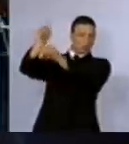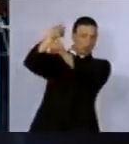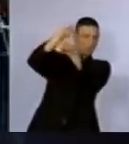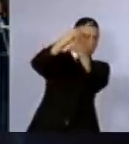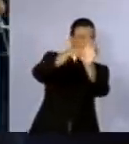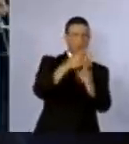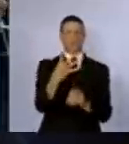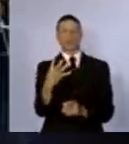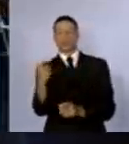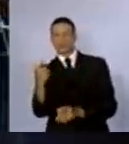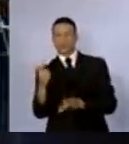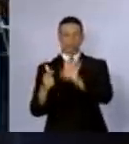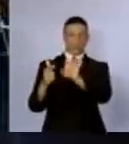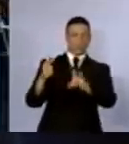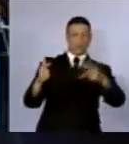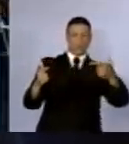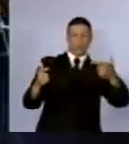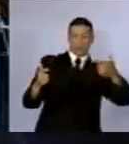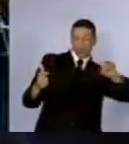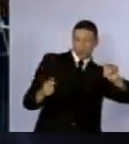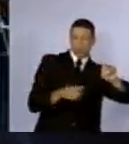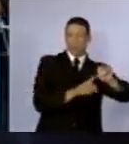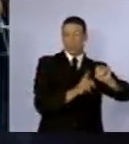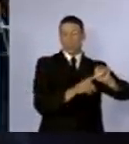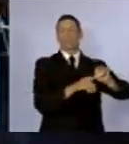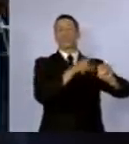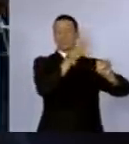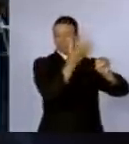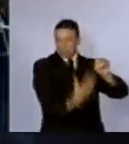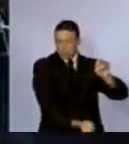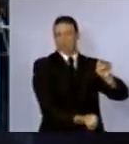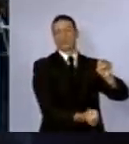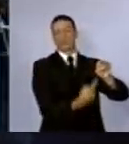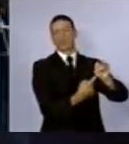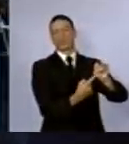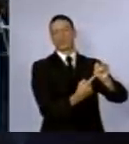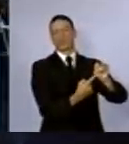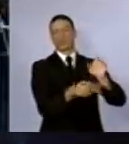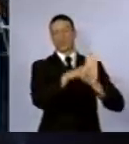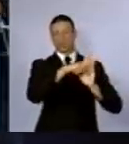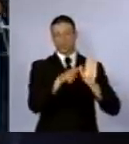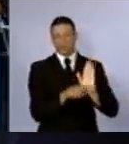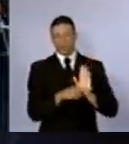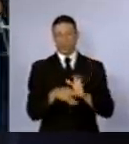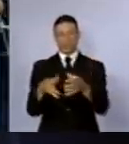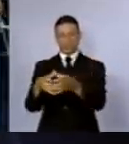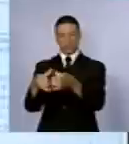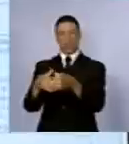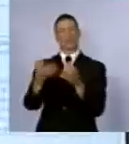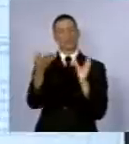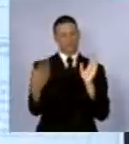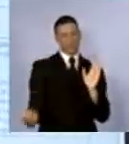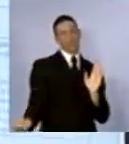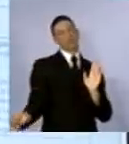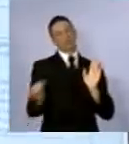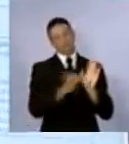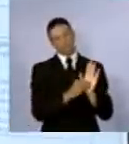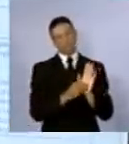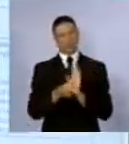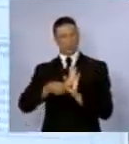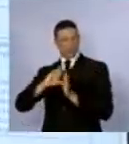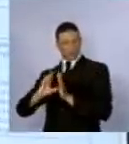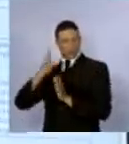assunto, 28 adotaram ou seguiram aquilo que foi recomendado pelas normas da ICNIRP, né? Que já foi comentado